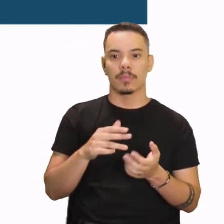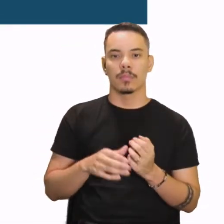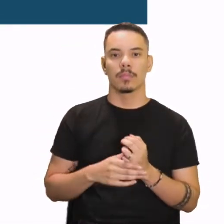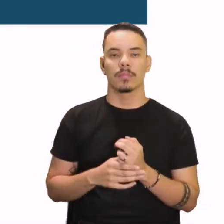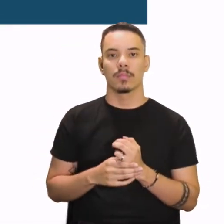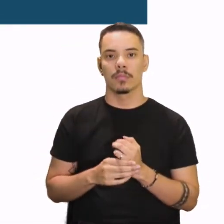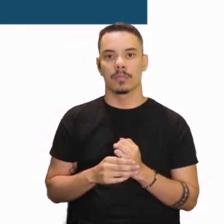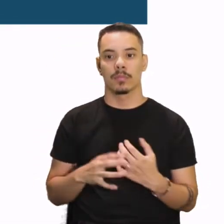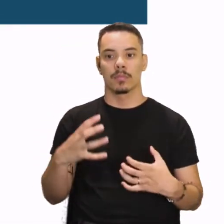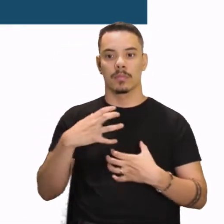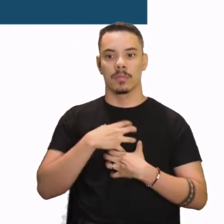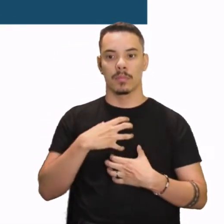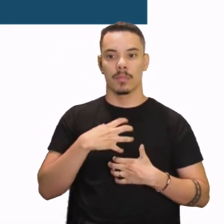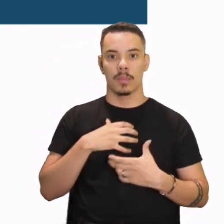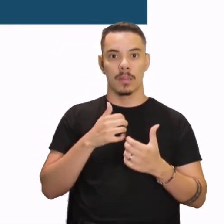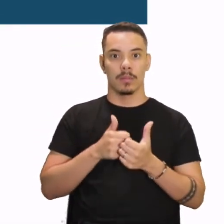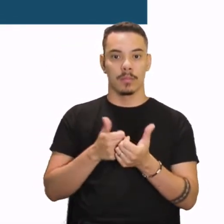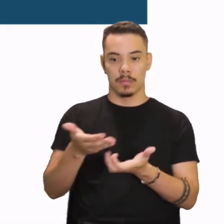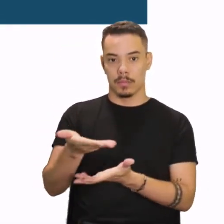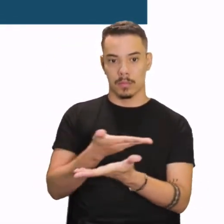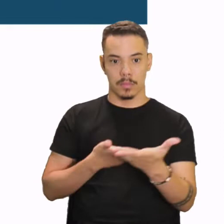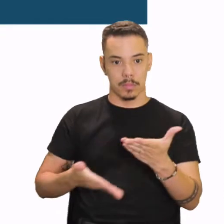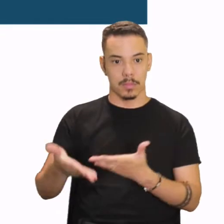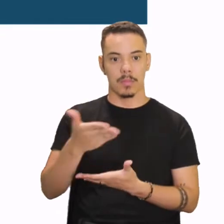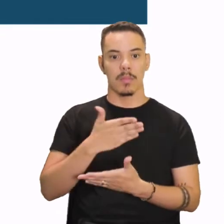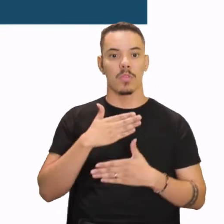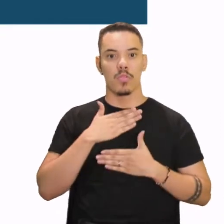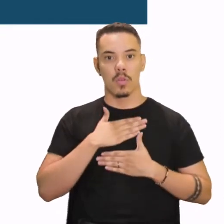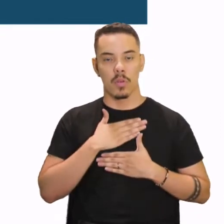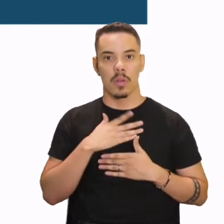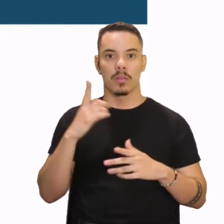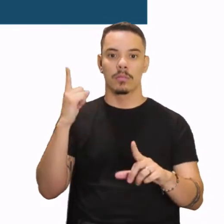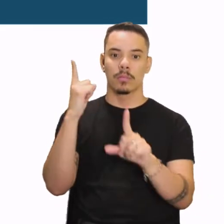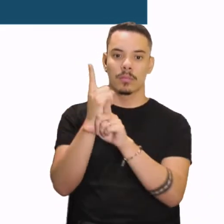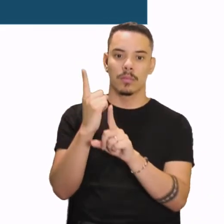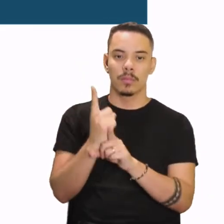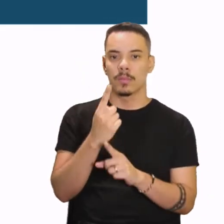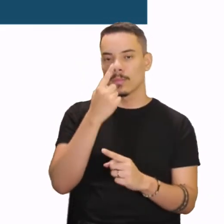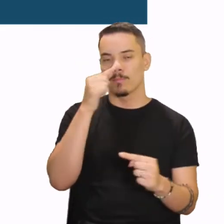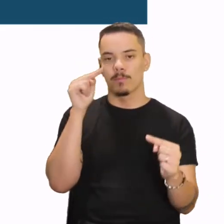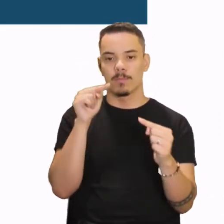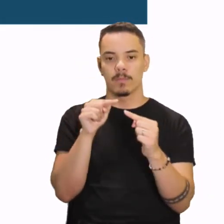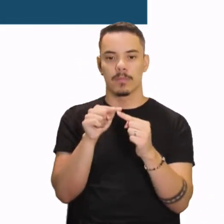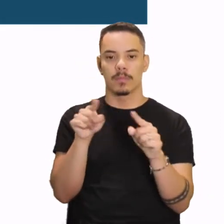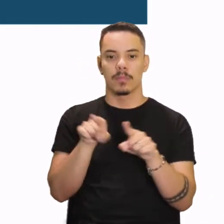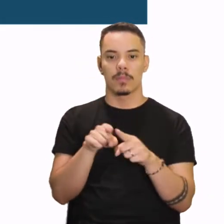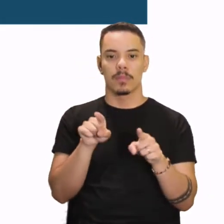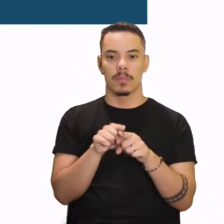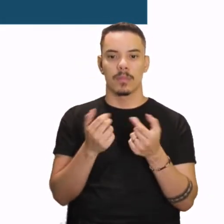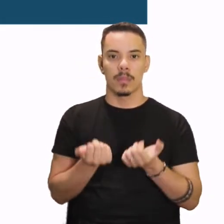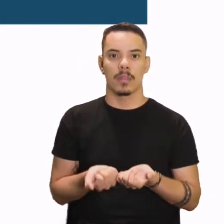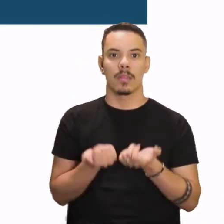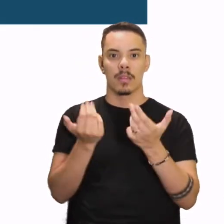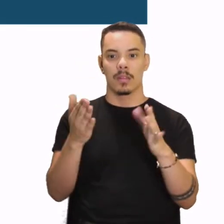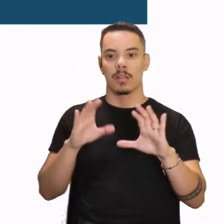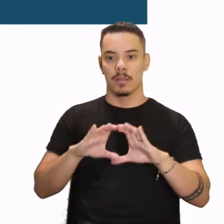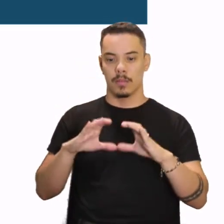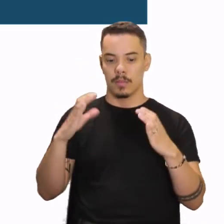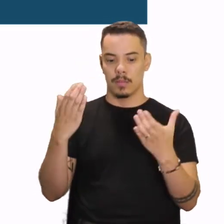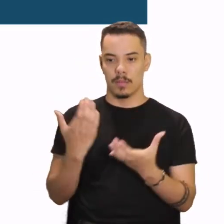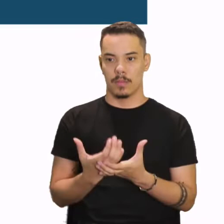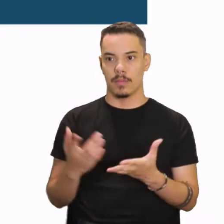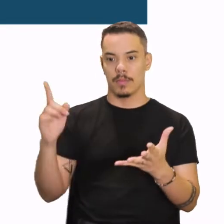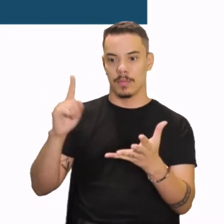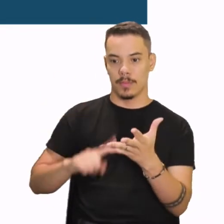de forma a compartilhar gostos identificar afinidades fomentar a comunidades